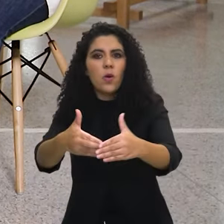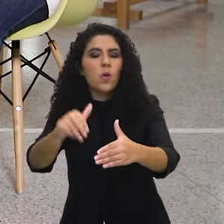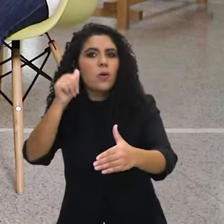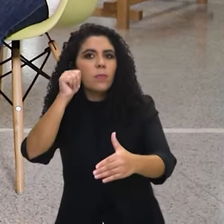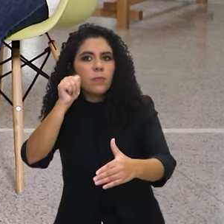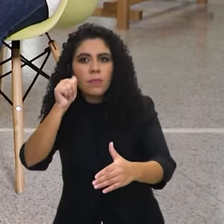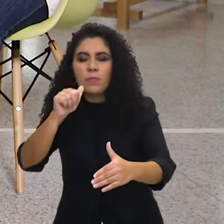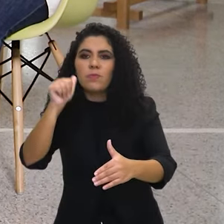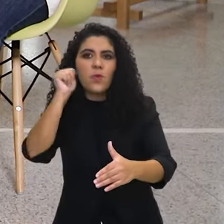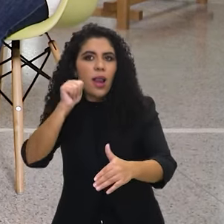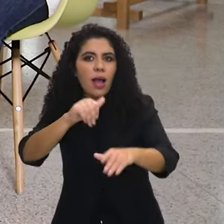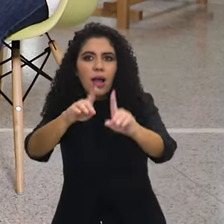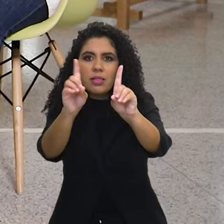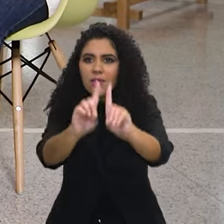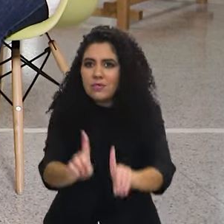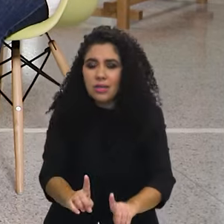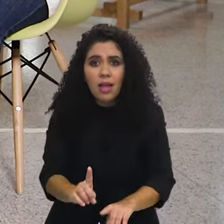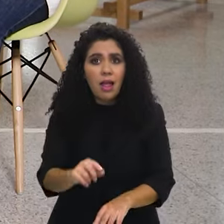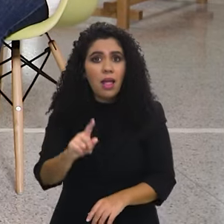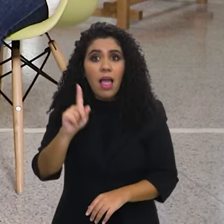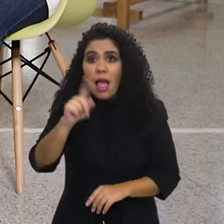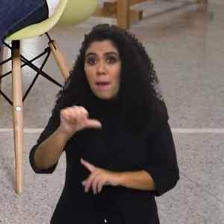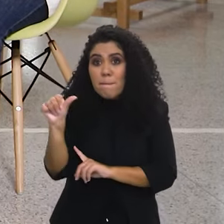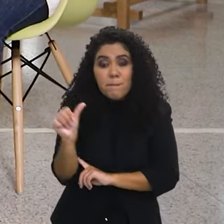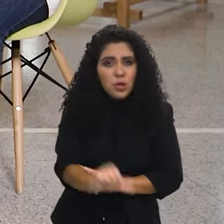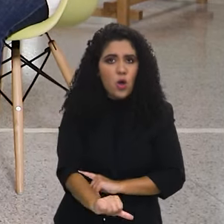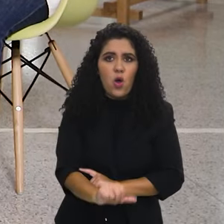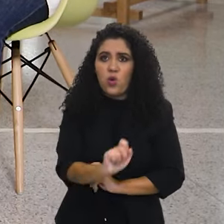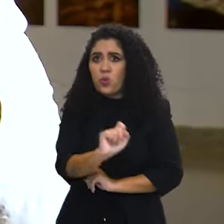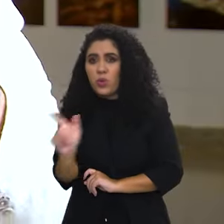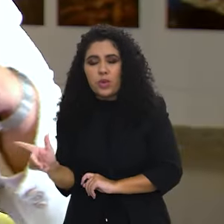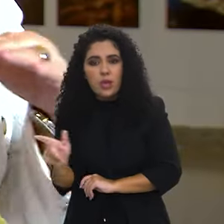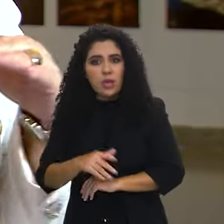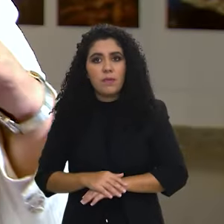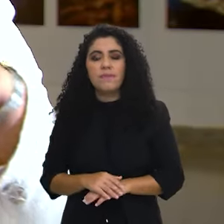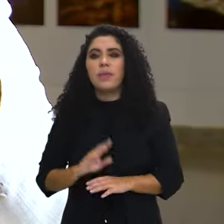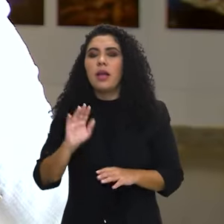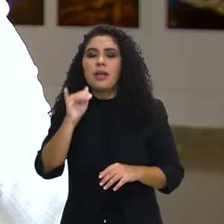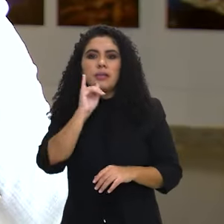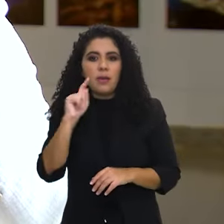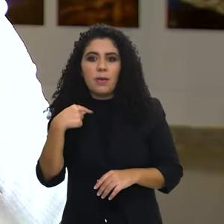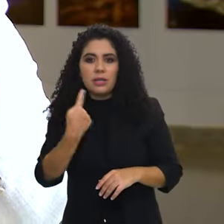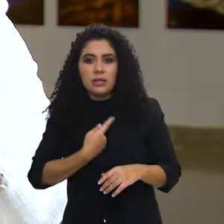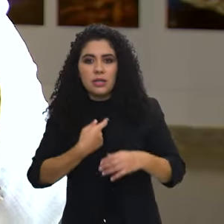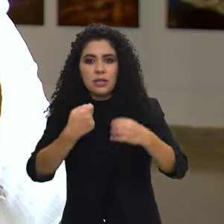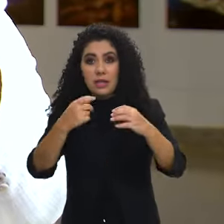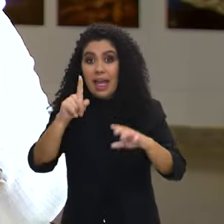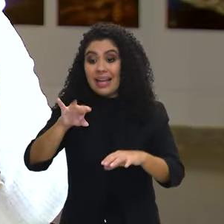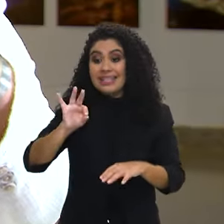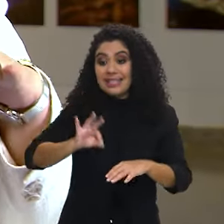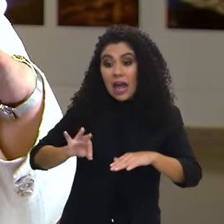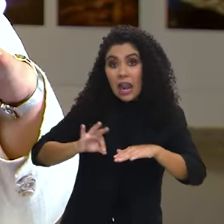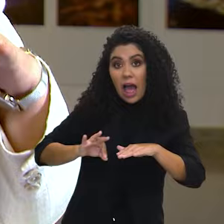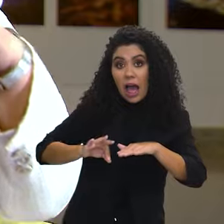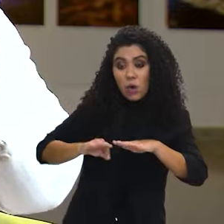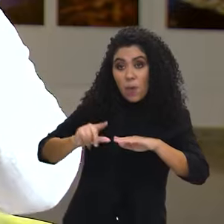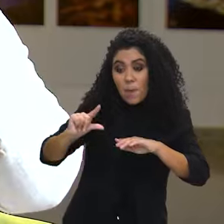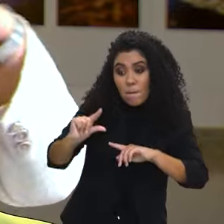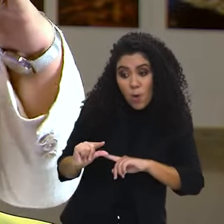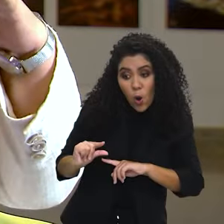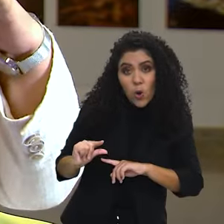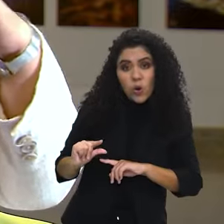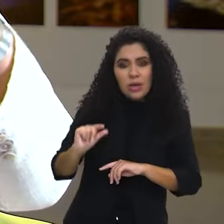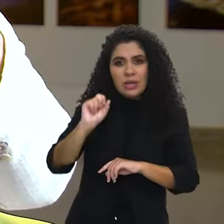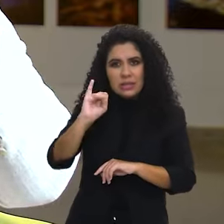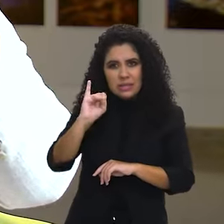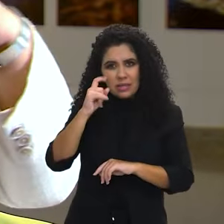ainda é é bem é pior e você vai ter o aumento isso nós estamos falando no salário baixo Quando você